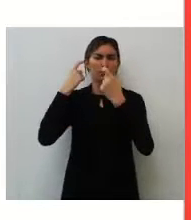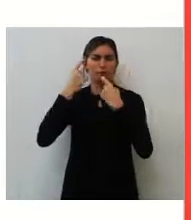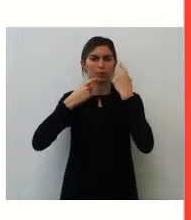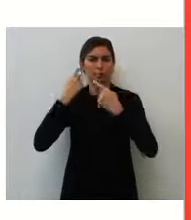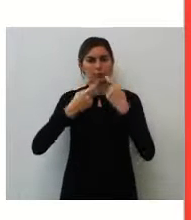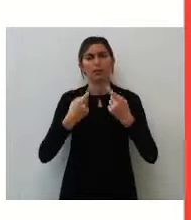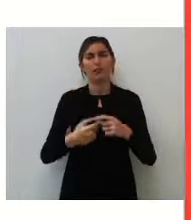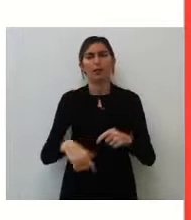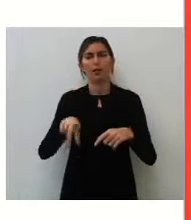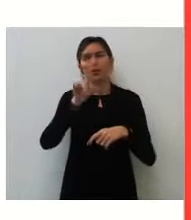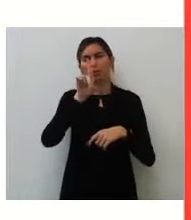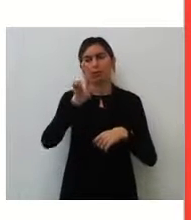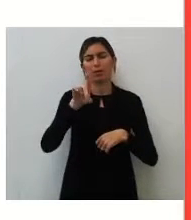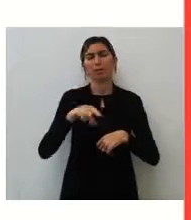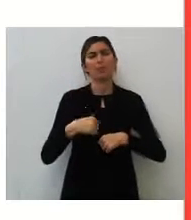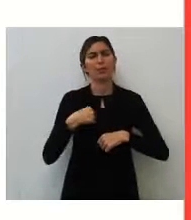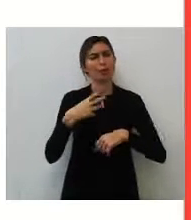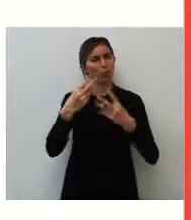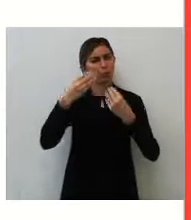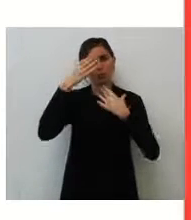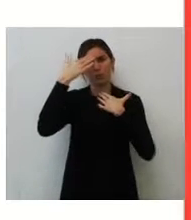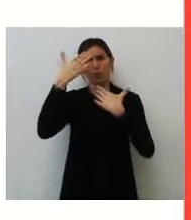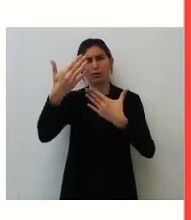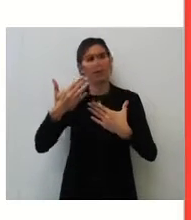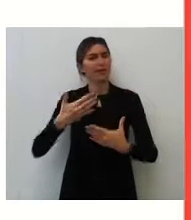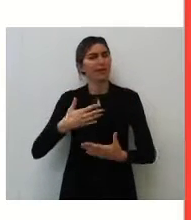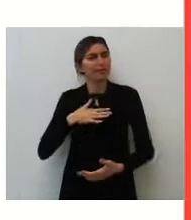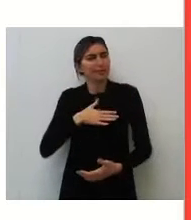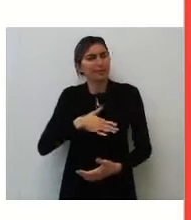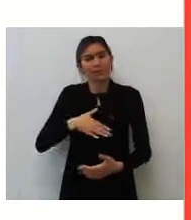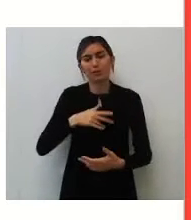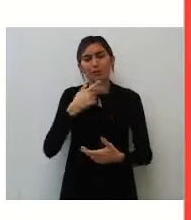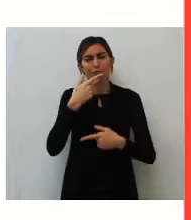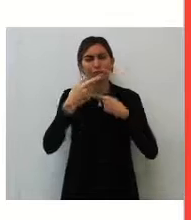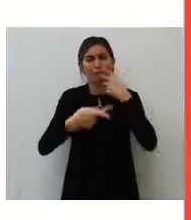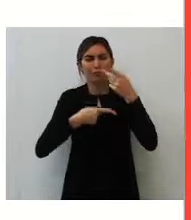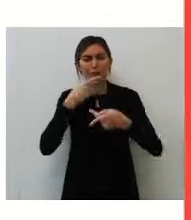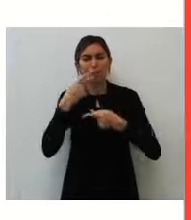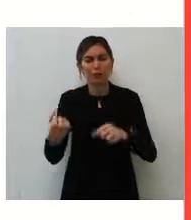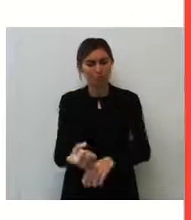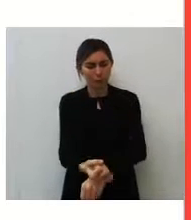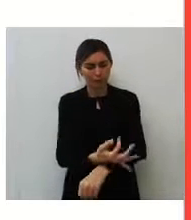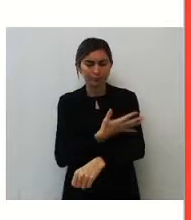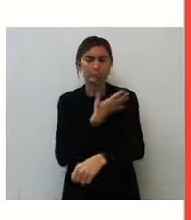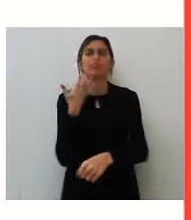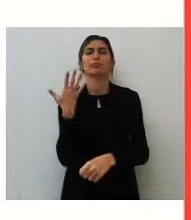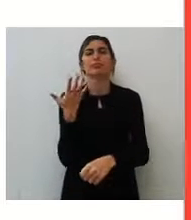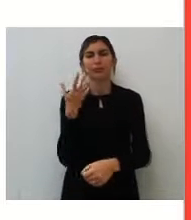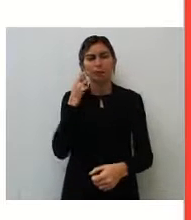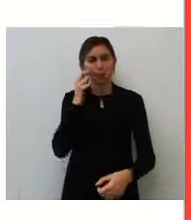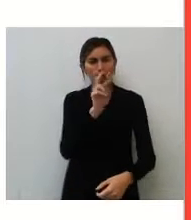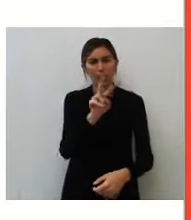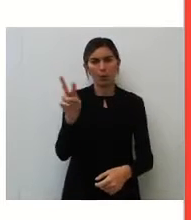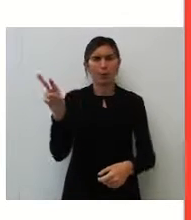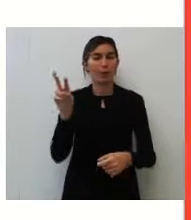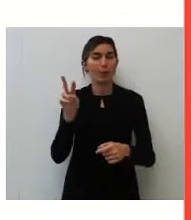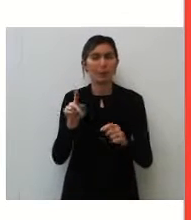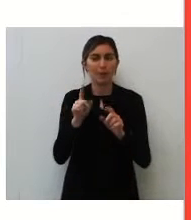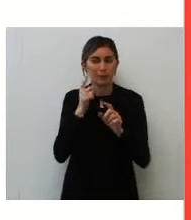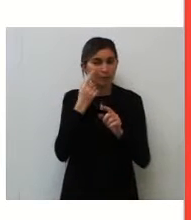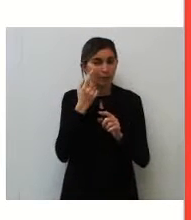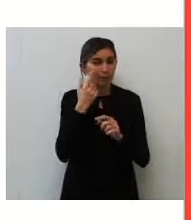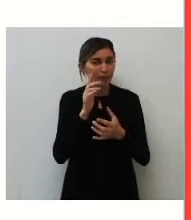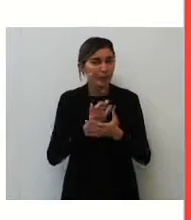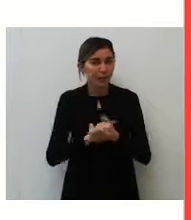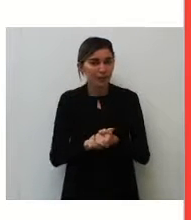preocupada a letra de muito obrigada querido falou-me emocionada olha a casca de